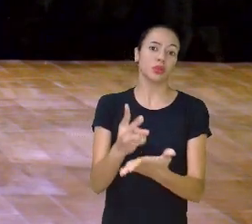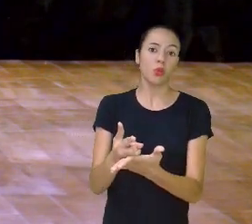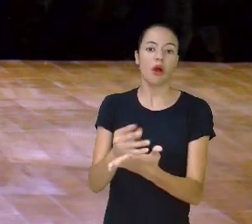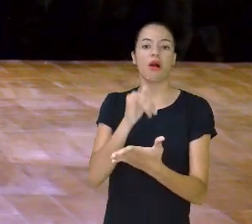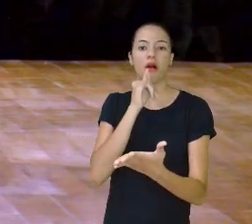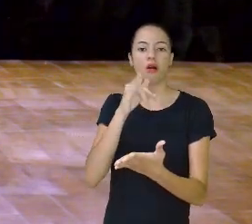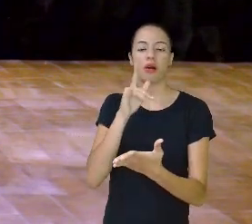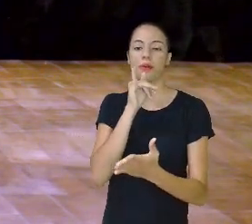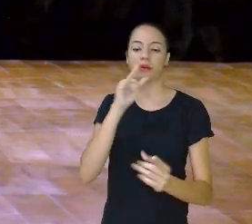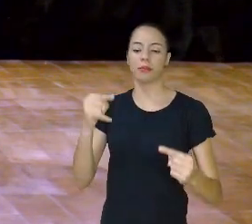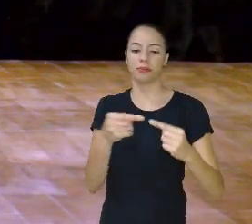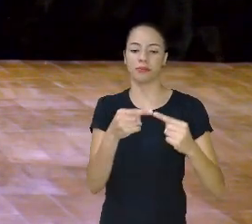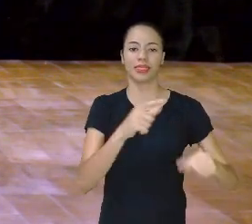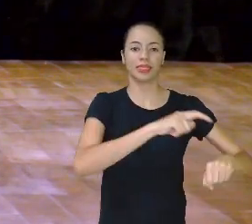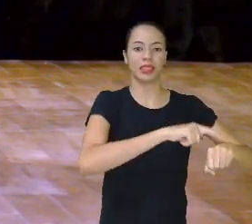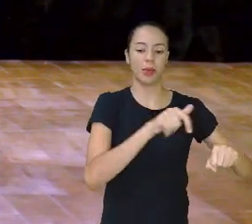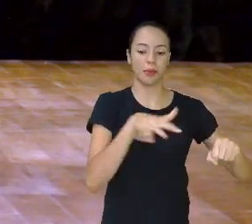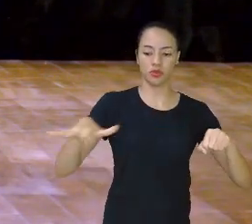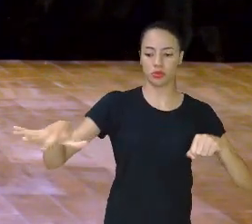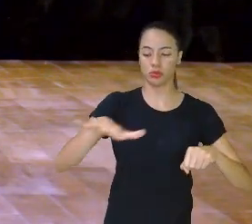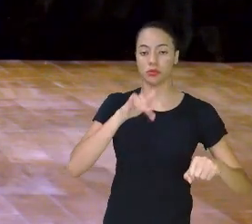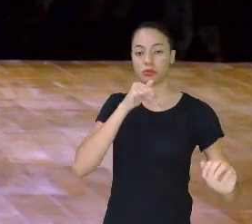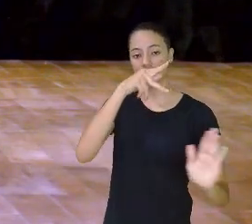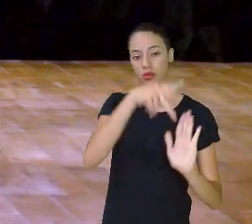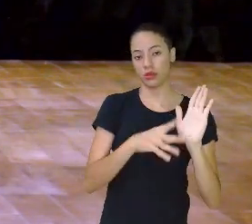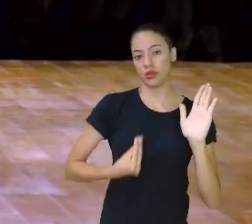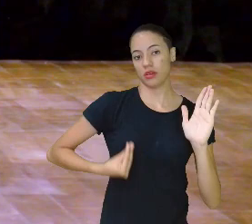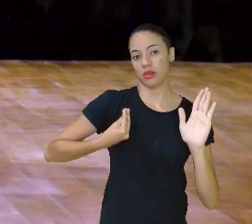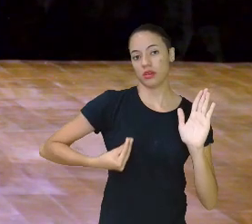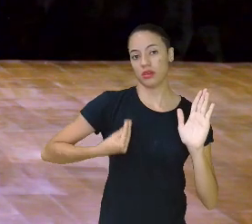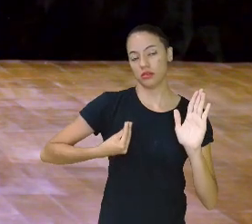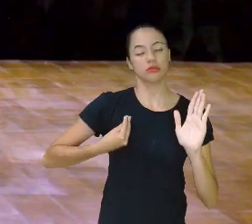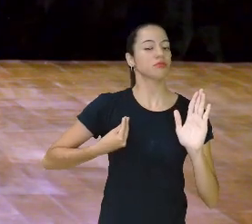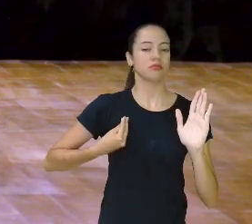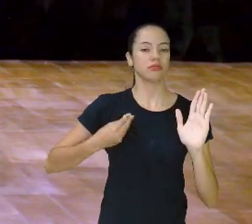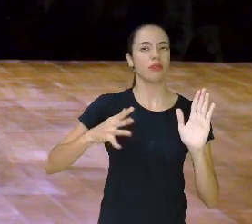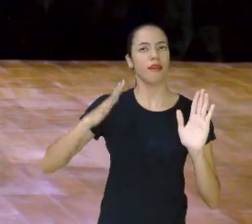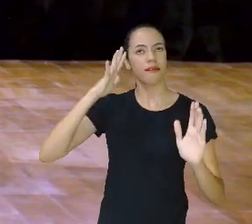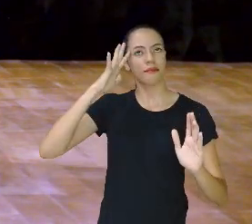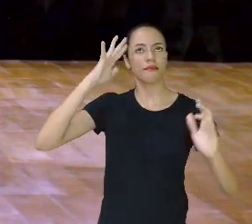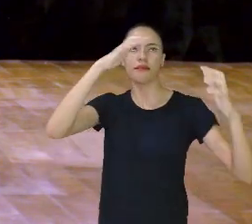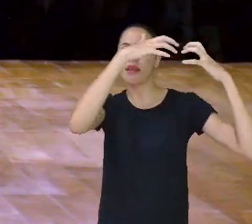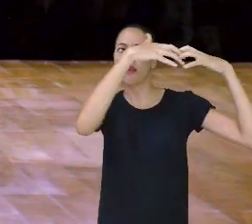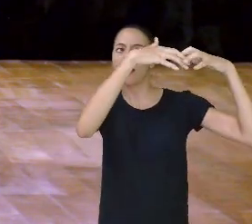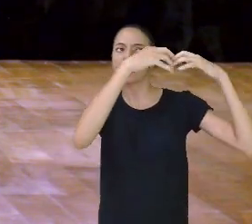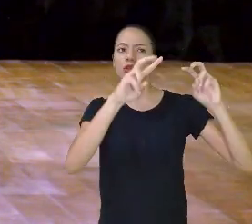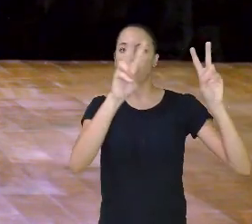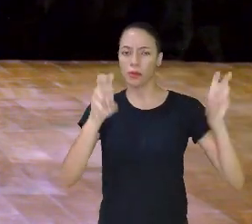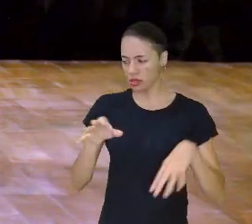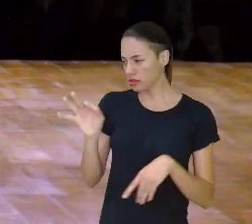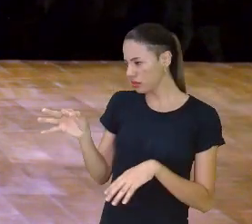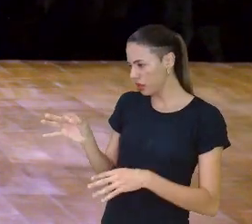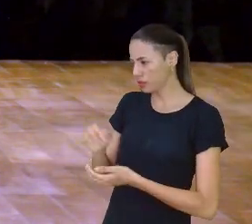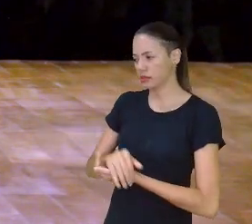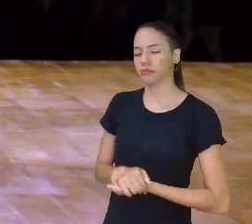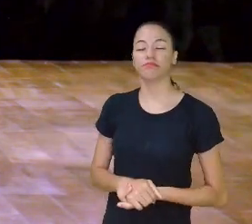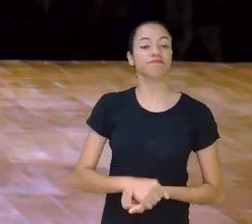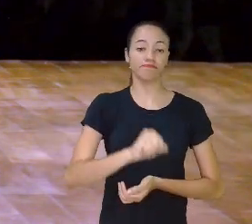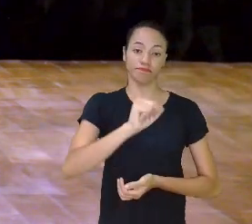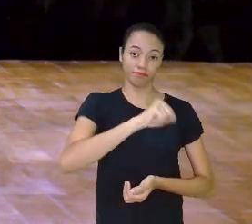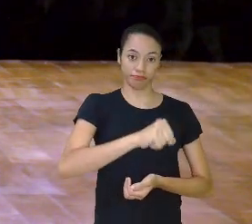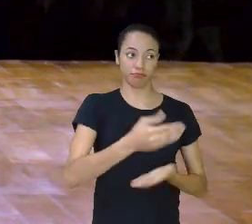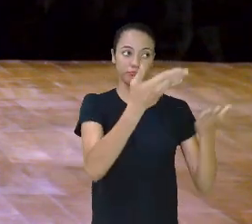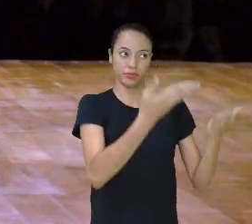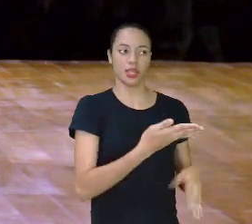espaço. Então, na disciplina de Projeto de Vida, nós vamos refletir sobre isso, não é mesmo, professora? Pois é. Então, como meu